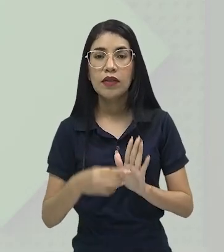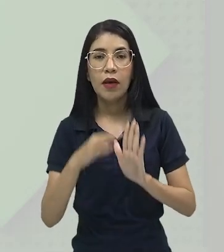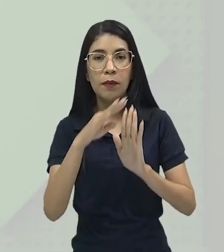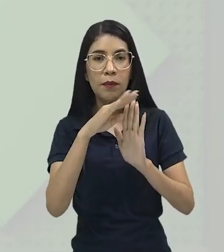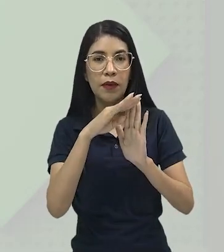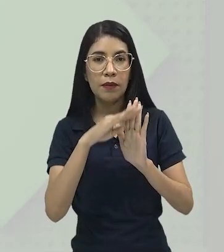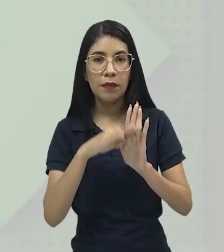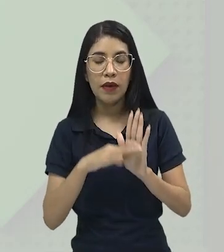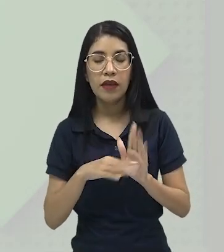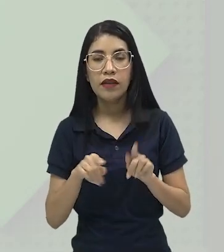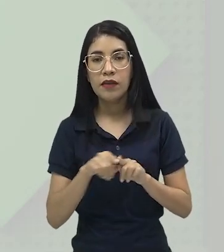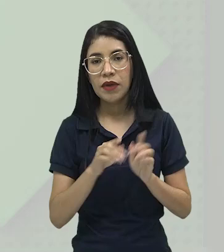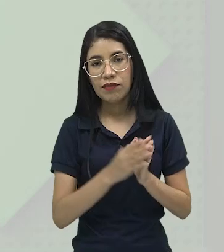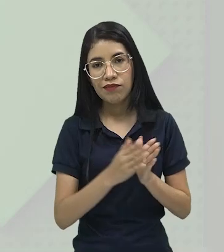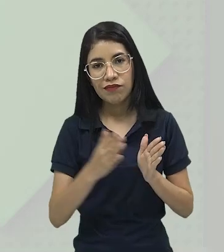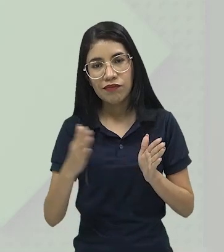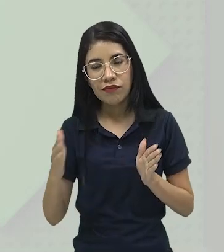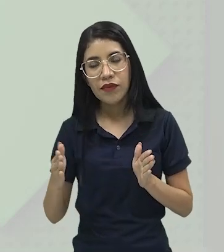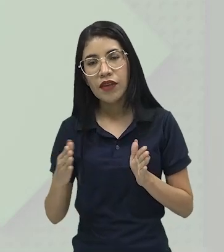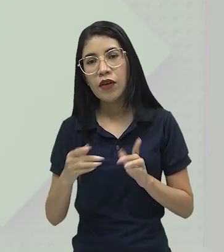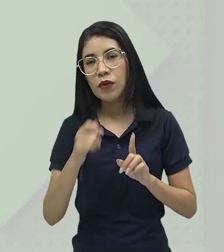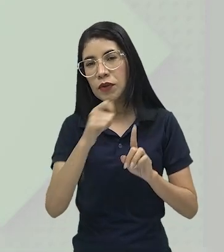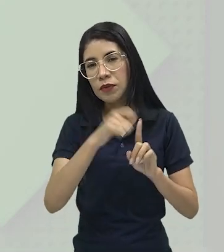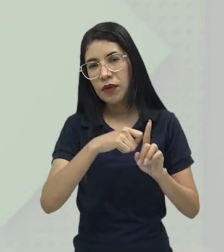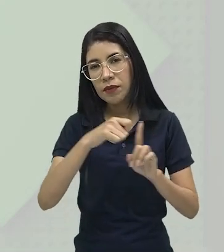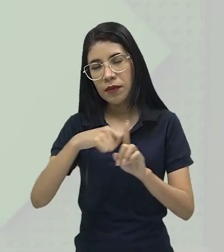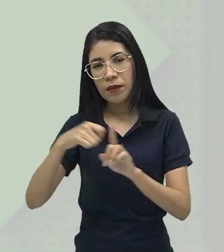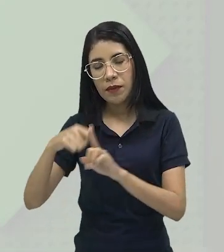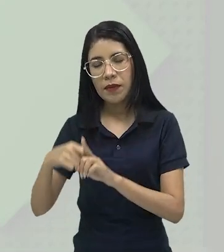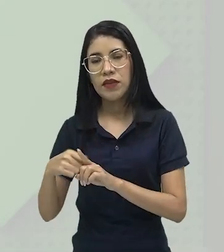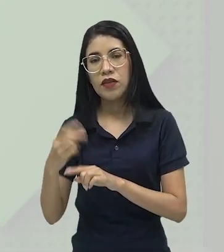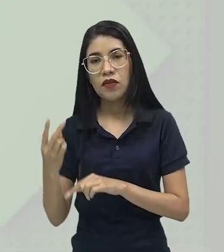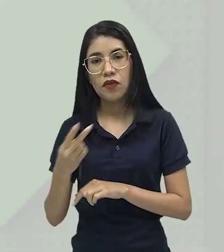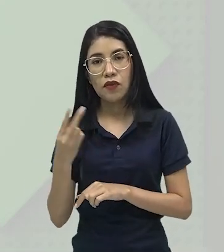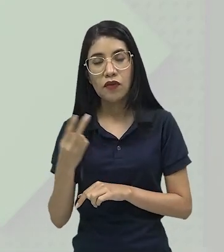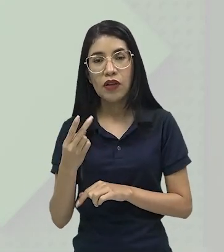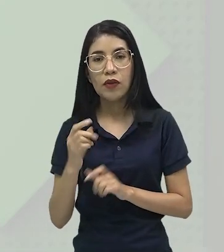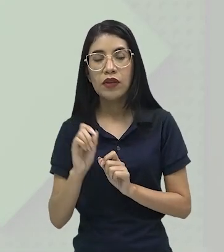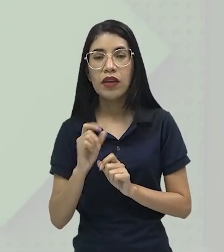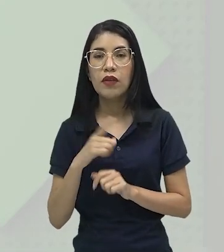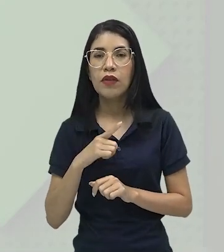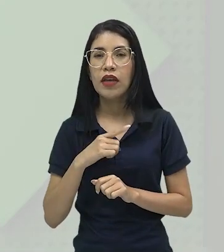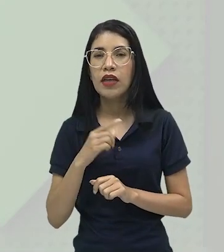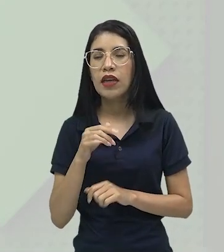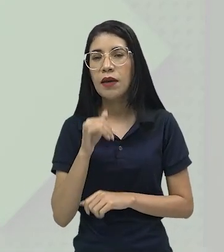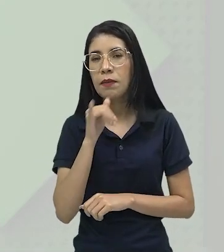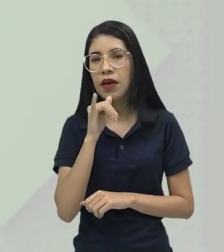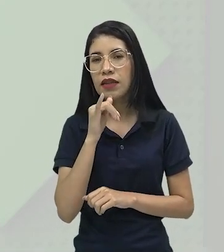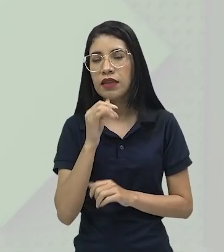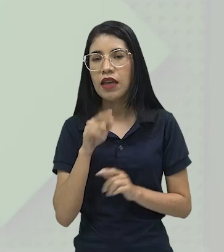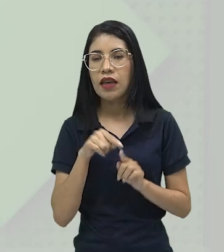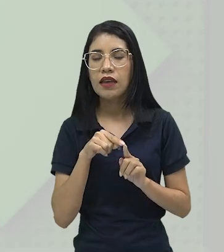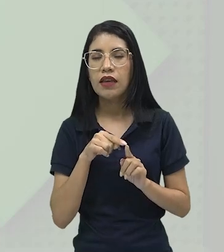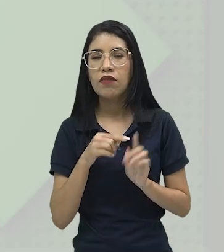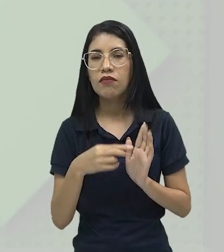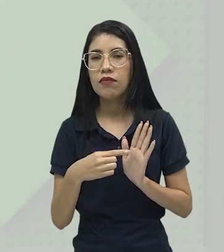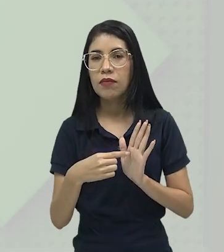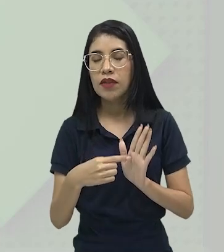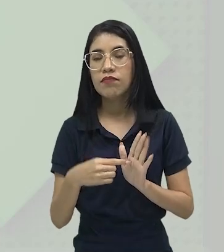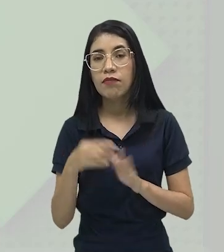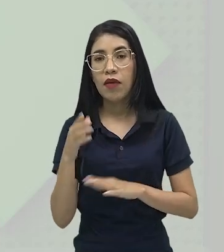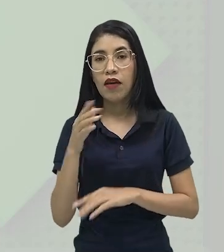ver aí ao longo do ano alguns meses que essa tarifa vai ser cobrada com uma bandeira vermelha, porque é períodos de seca,